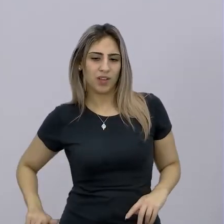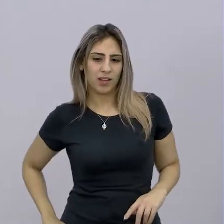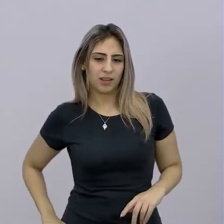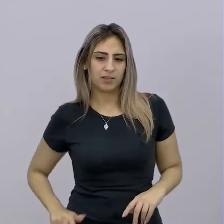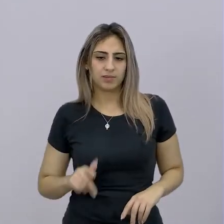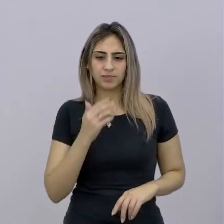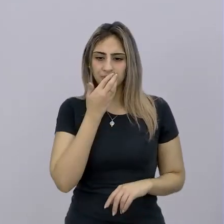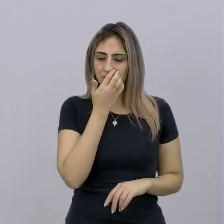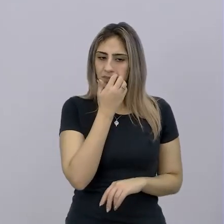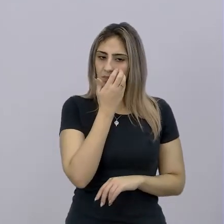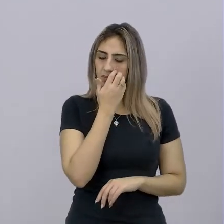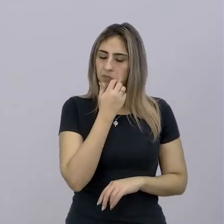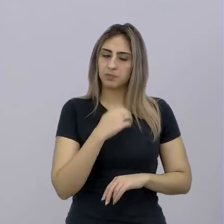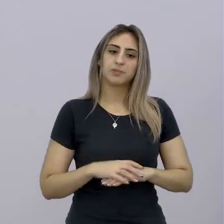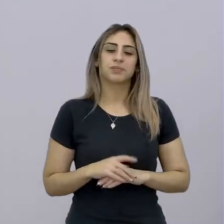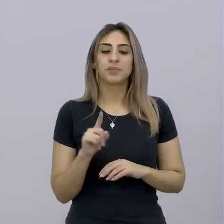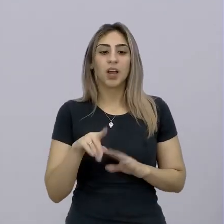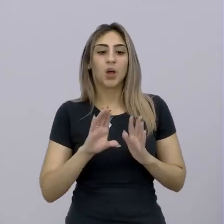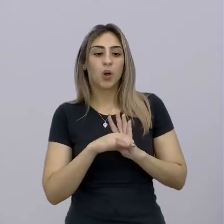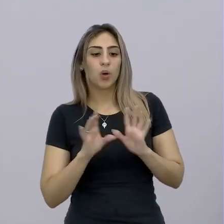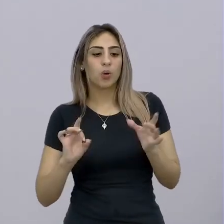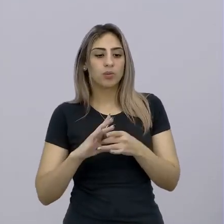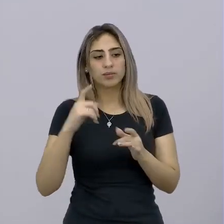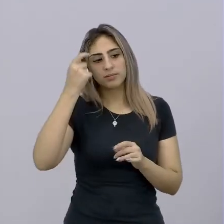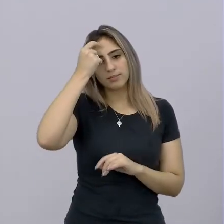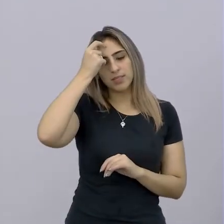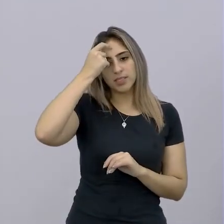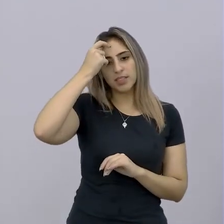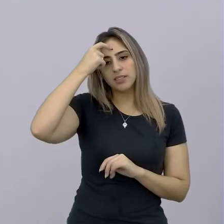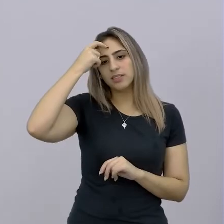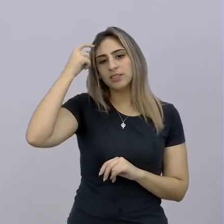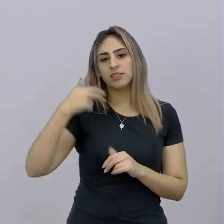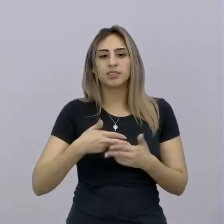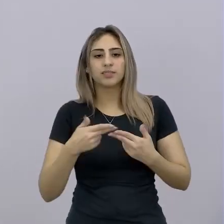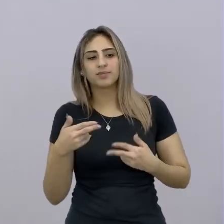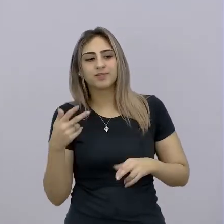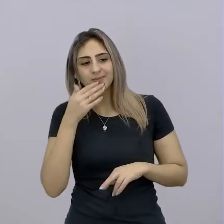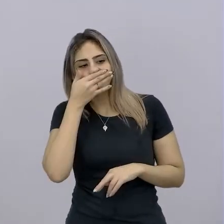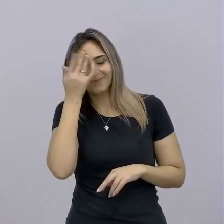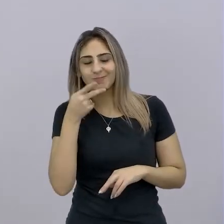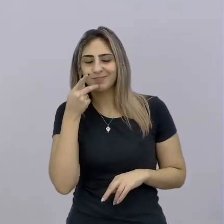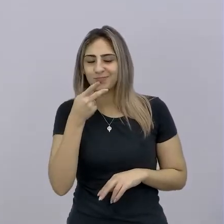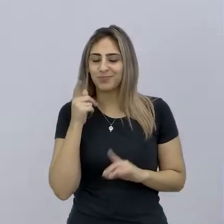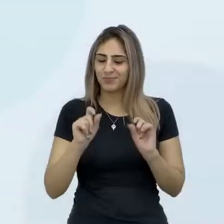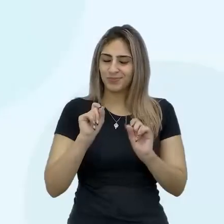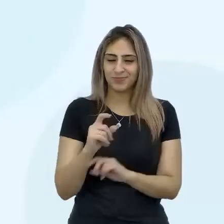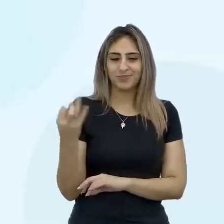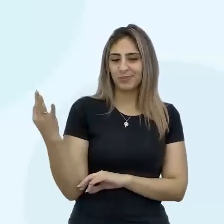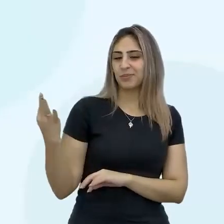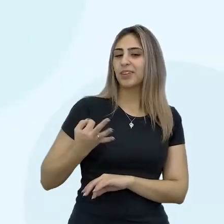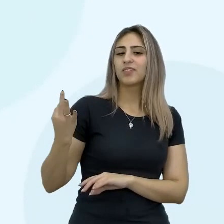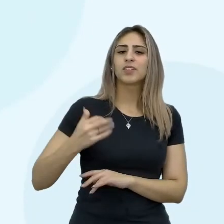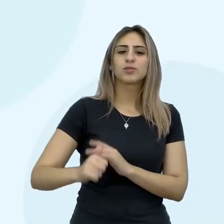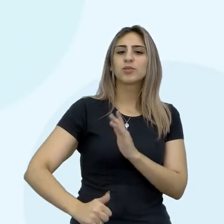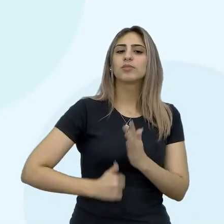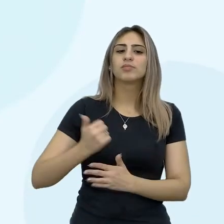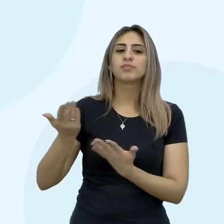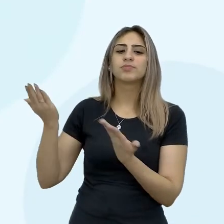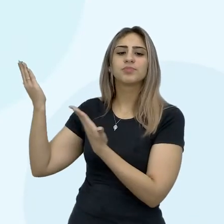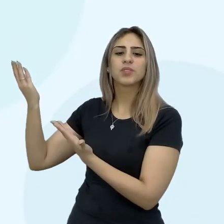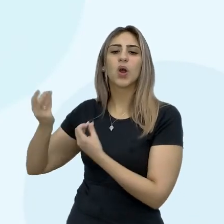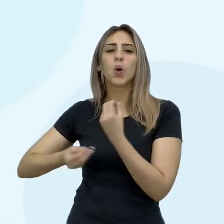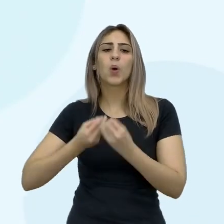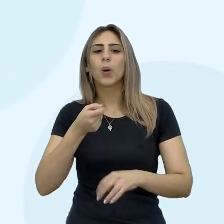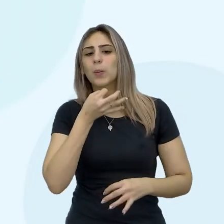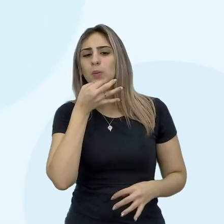né? Essa questão aí que não é um consenso, como eu também falei. E o último slide que eu vou falar, né? O que aperfeiçoar?